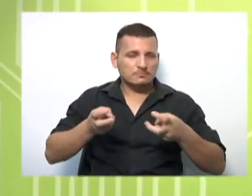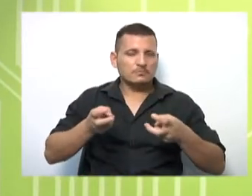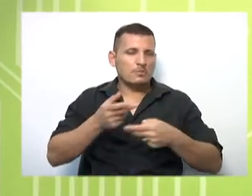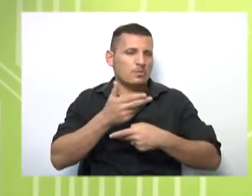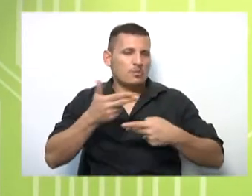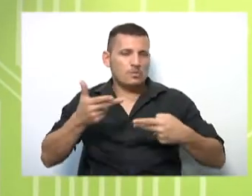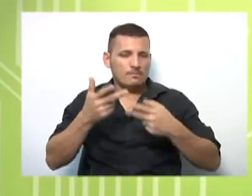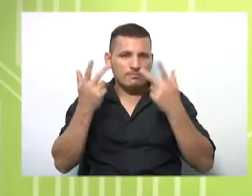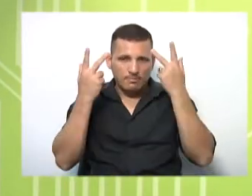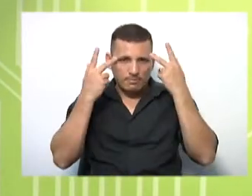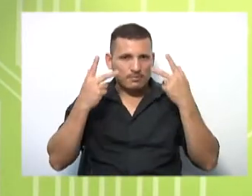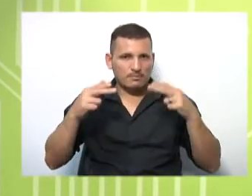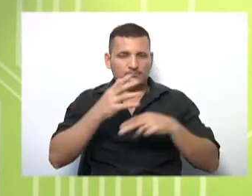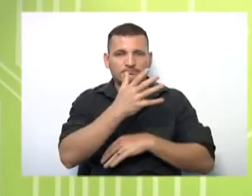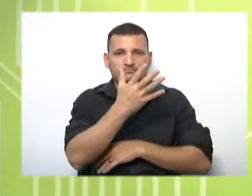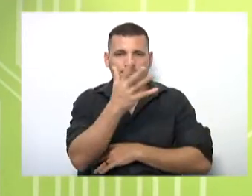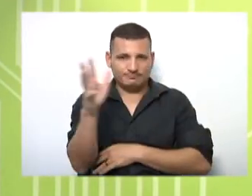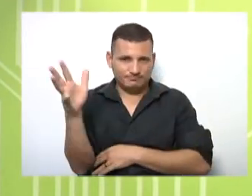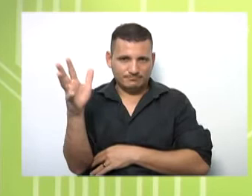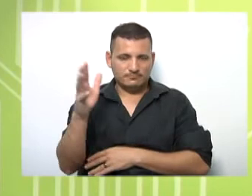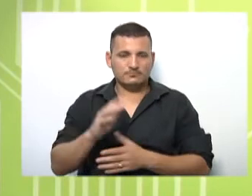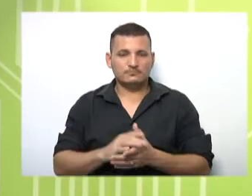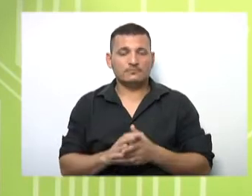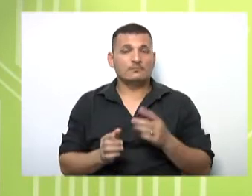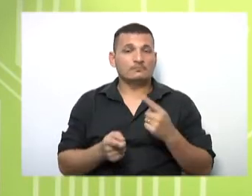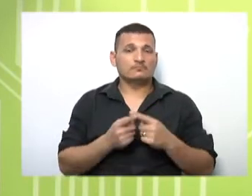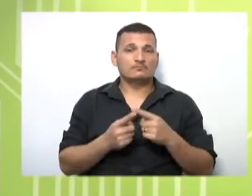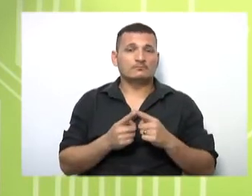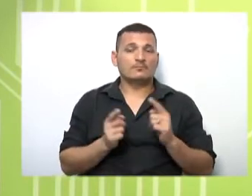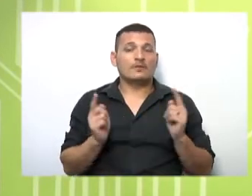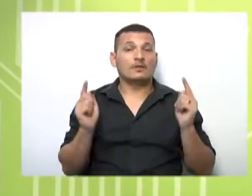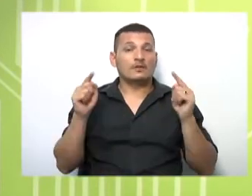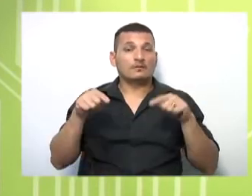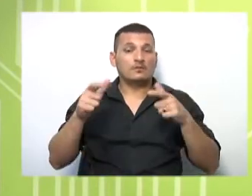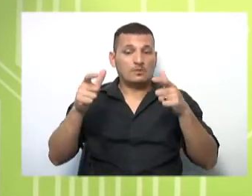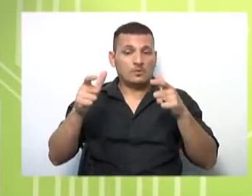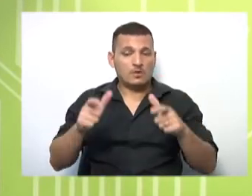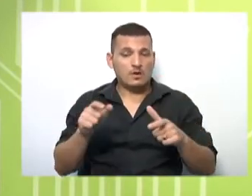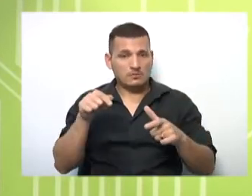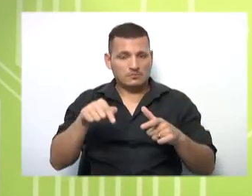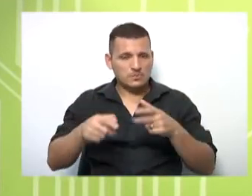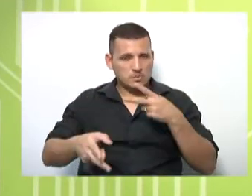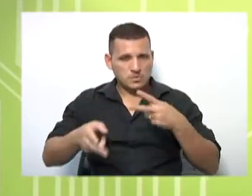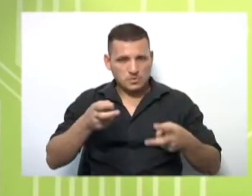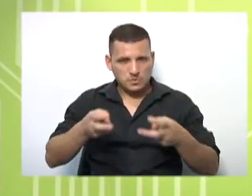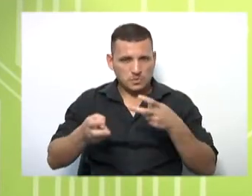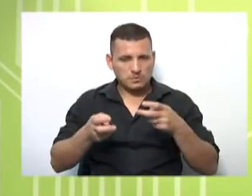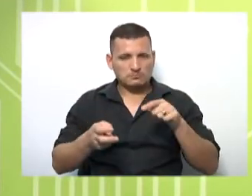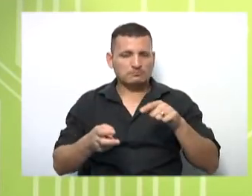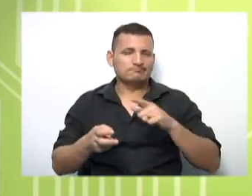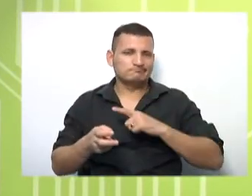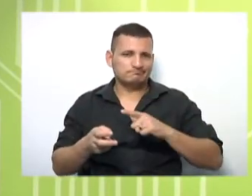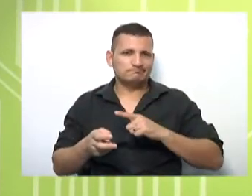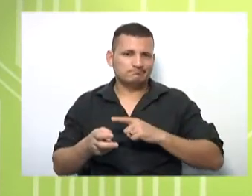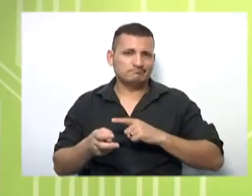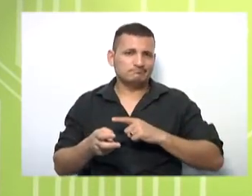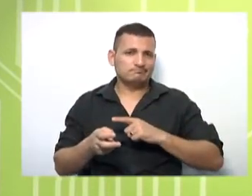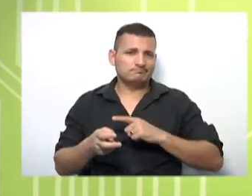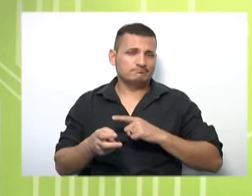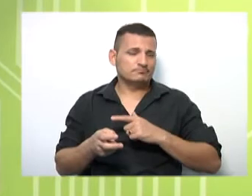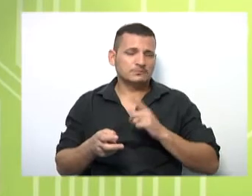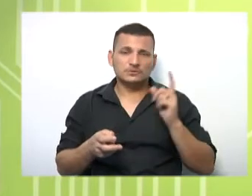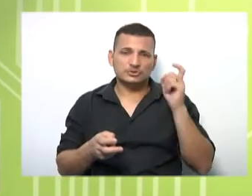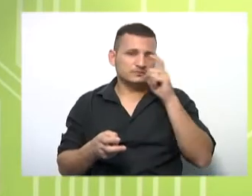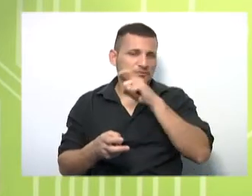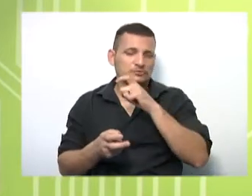naturais. Porque no local onde ela explora esse determinado recurso, fica uma situação assim